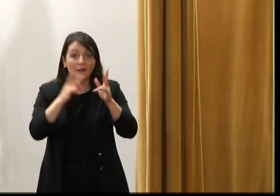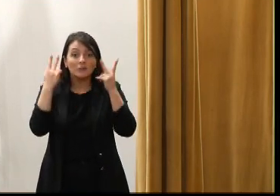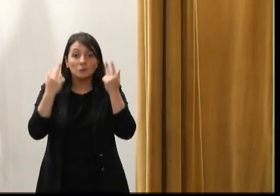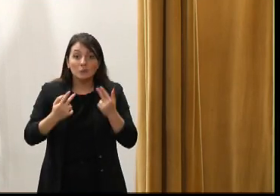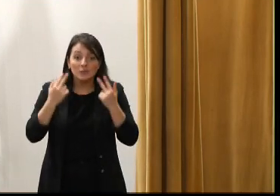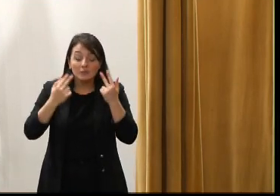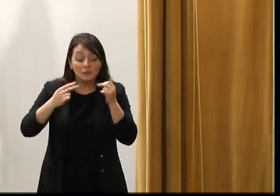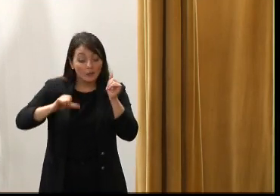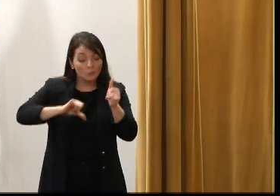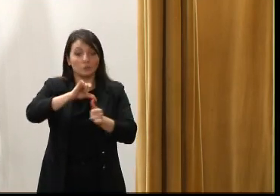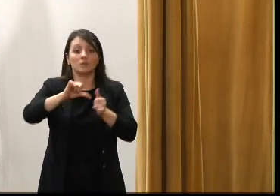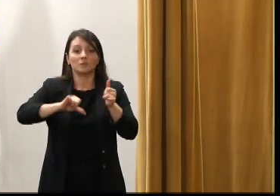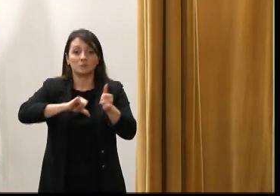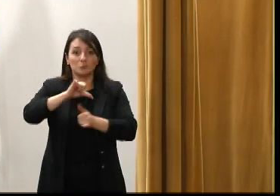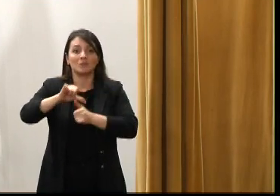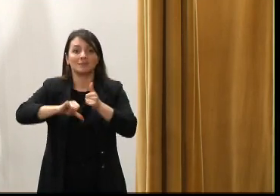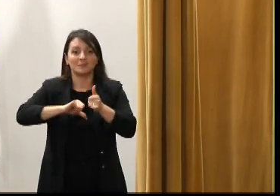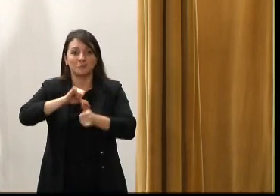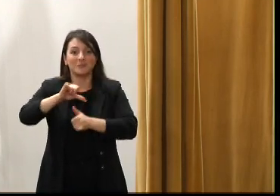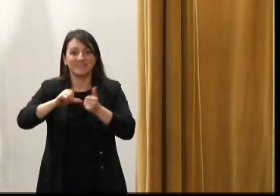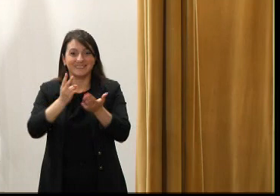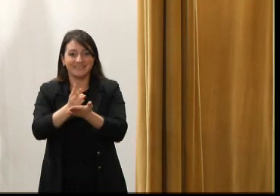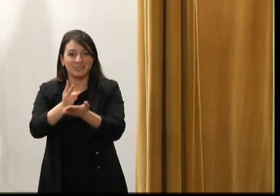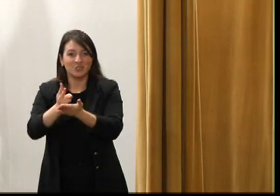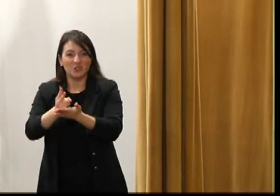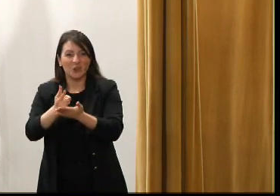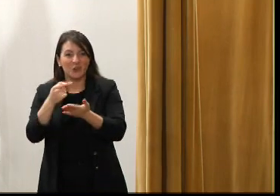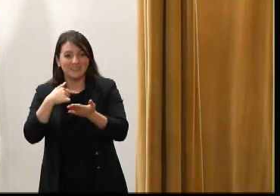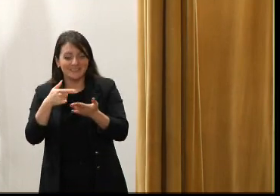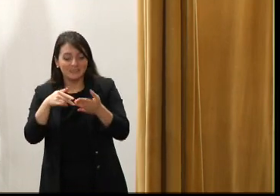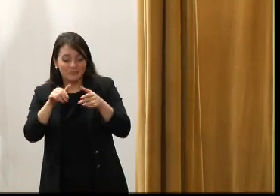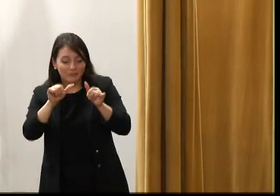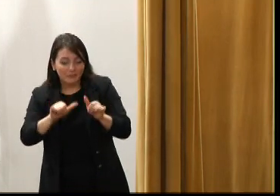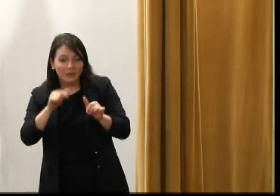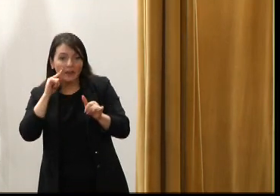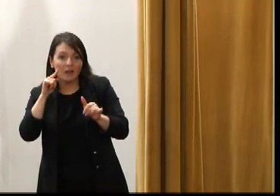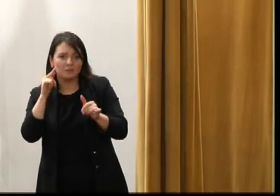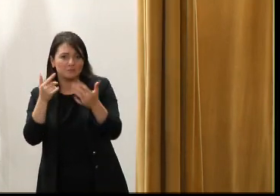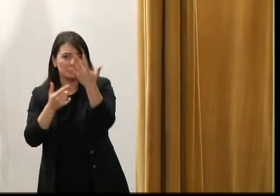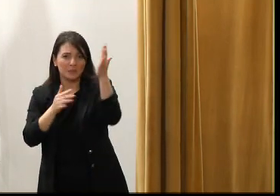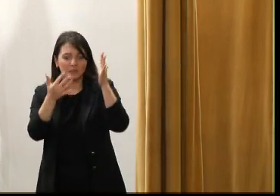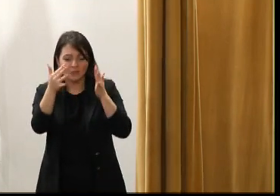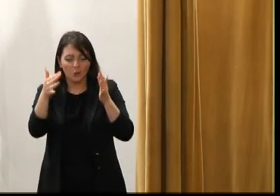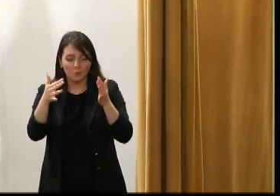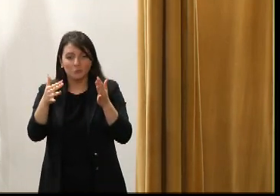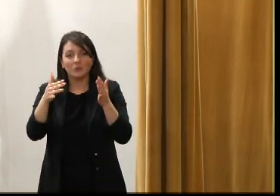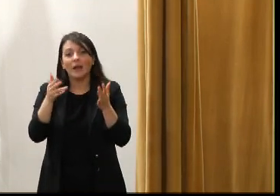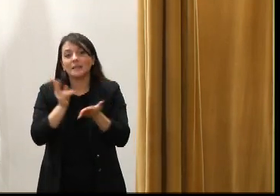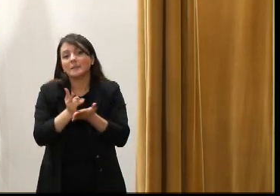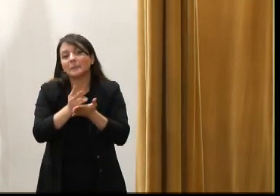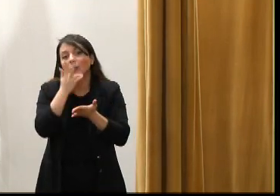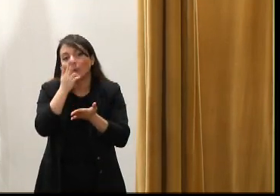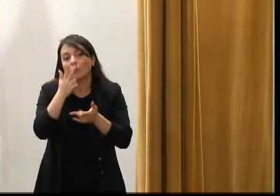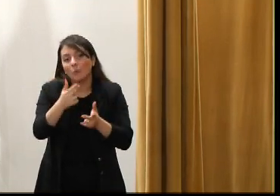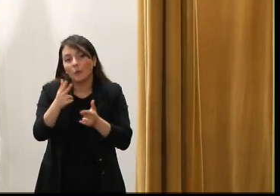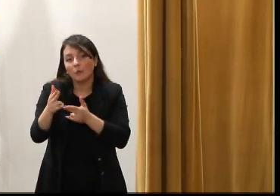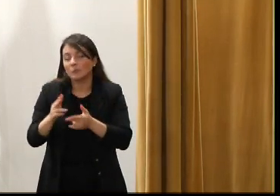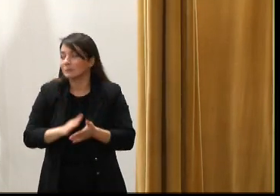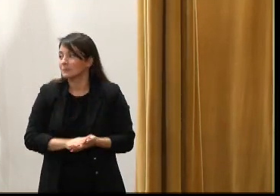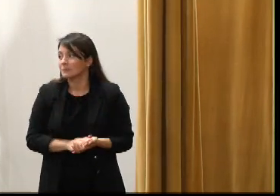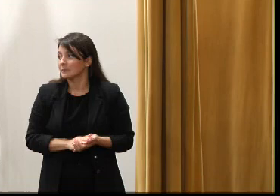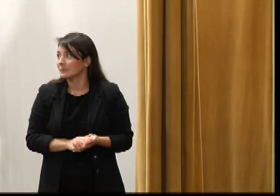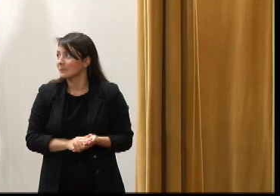contínua mudança. Nós não temos estabilidade ambiental, nunca tivemos. E se eu acertar o apontador aqui, vamos